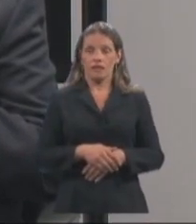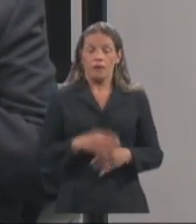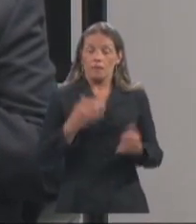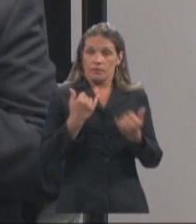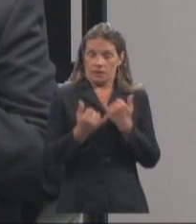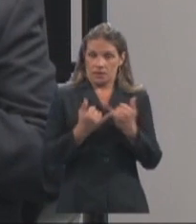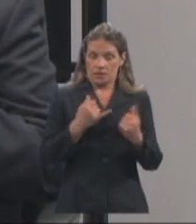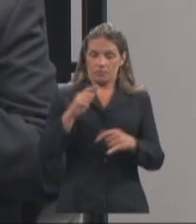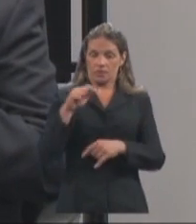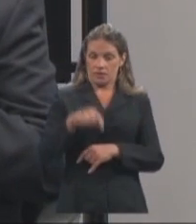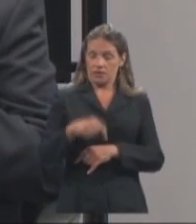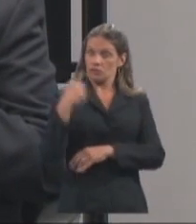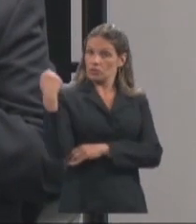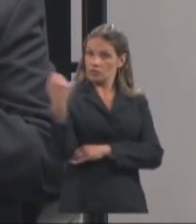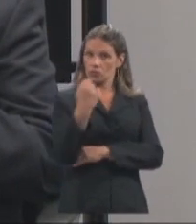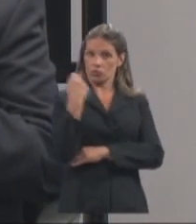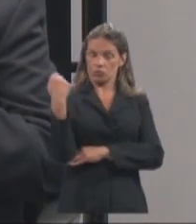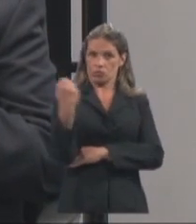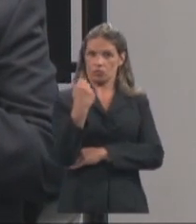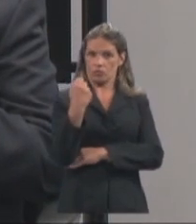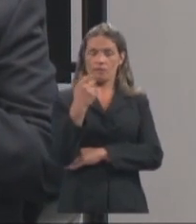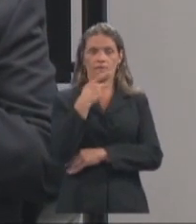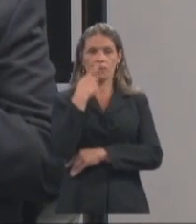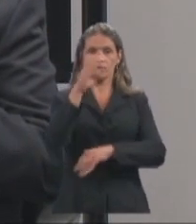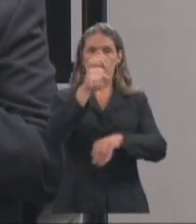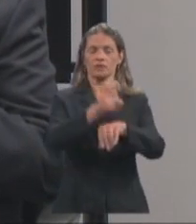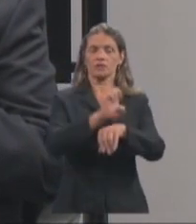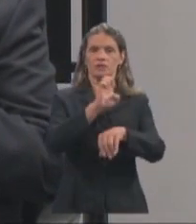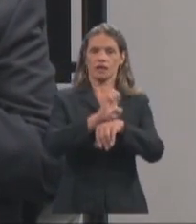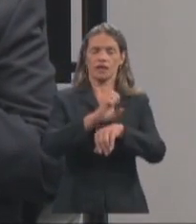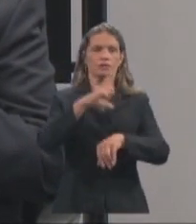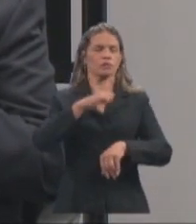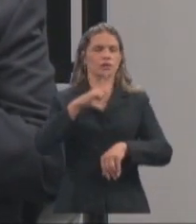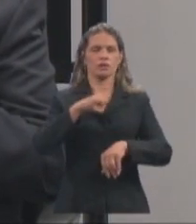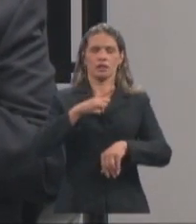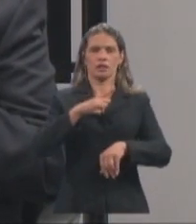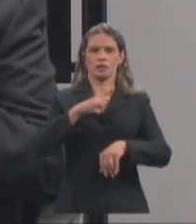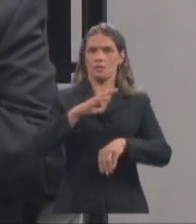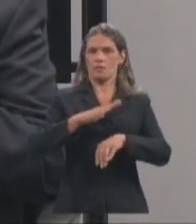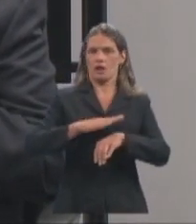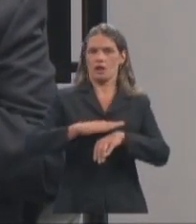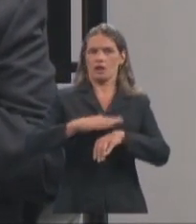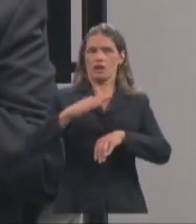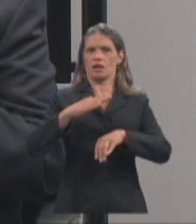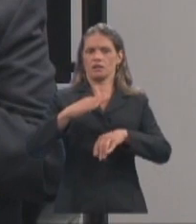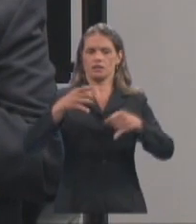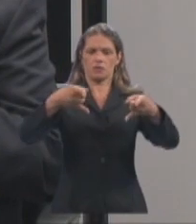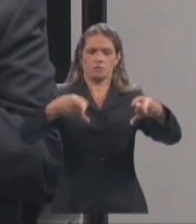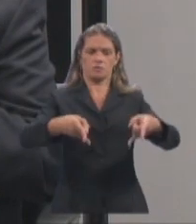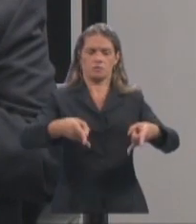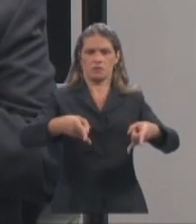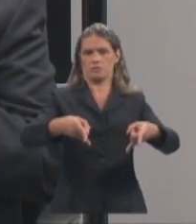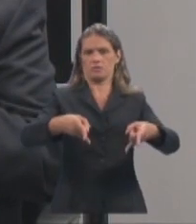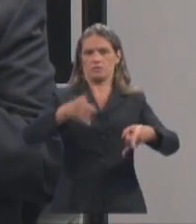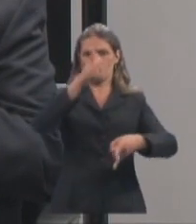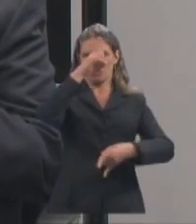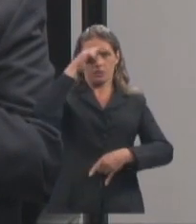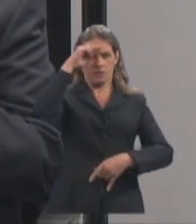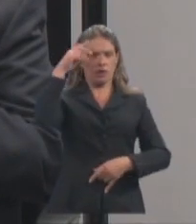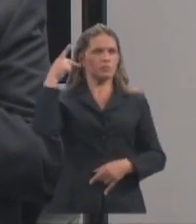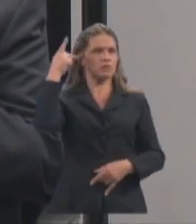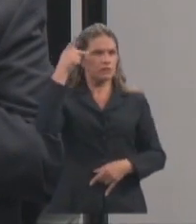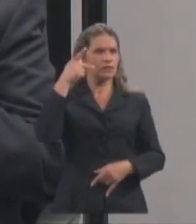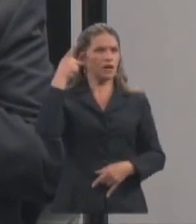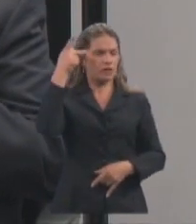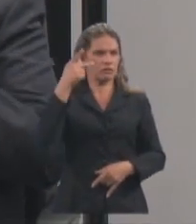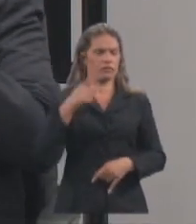que por exemplo no Rio Grande do Sul é dito que é o estado que tem a maior cobertura de leitos psiquiátricos que o ministério da